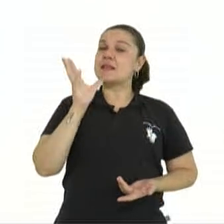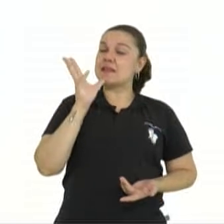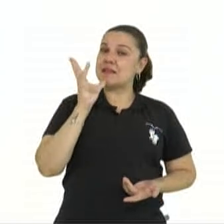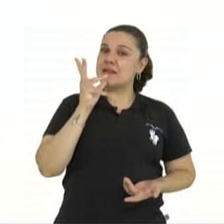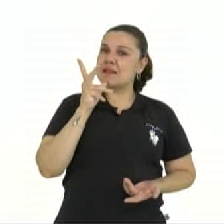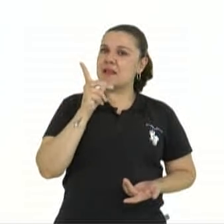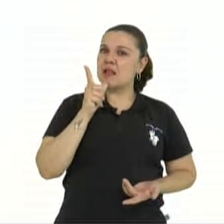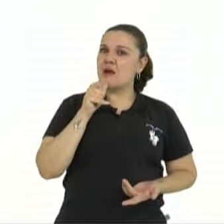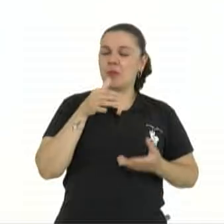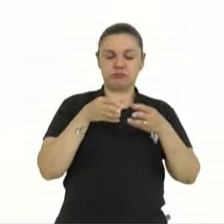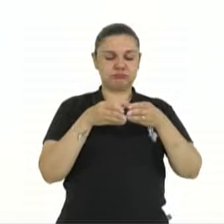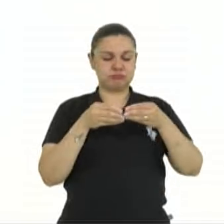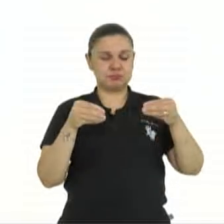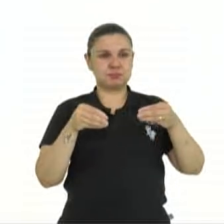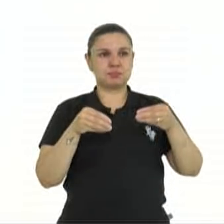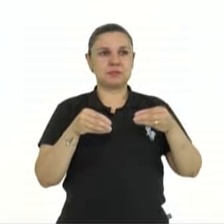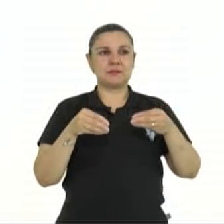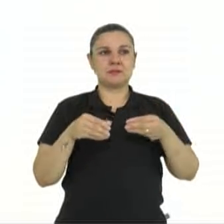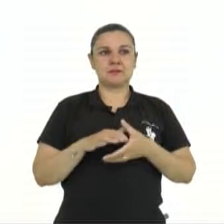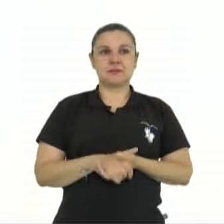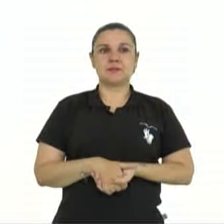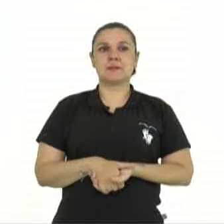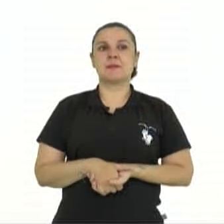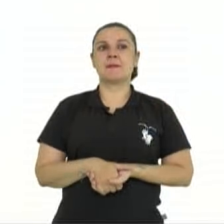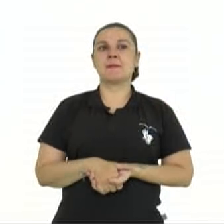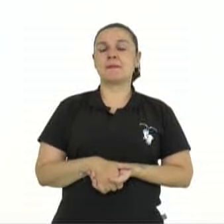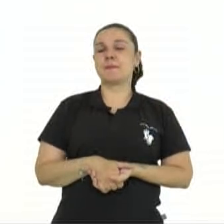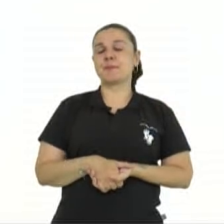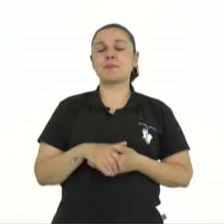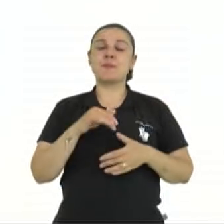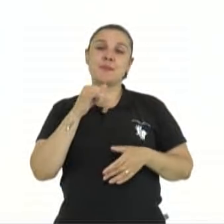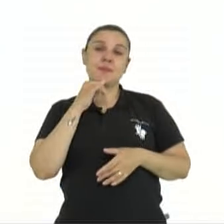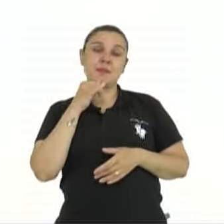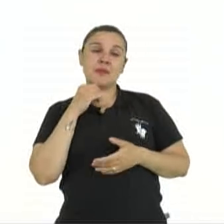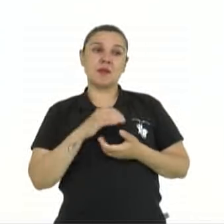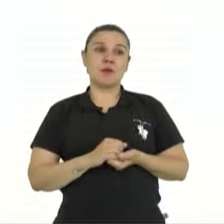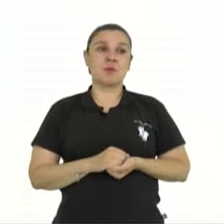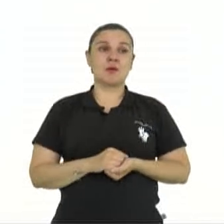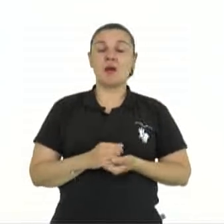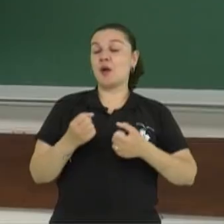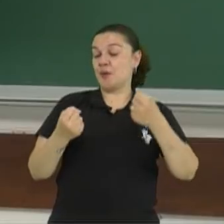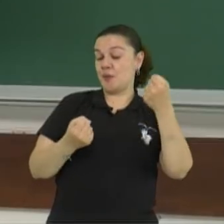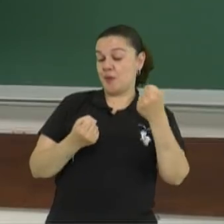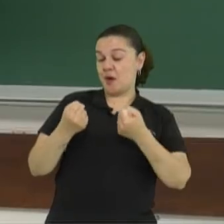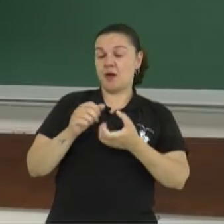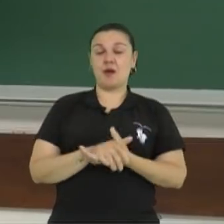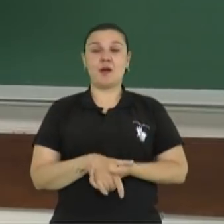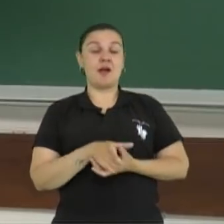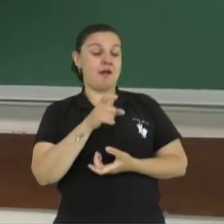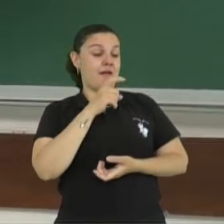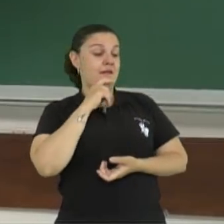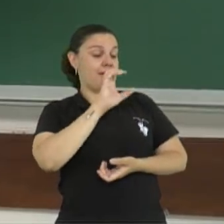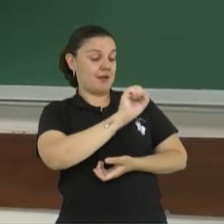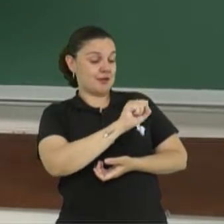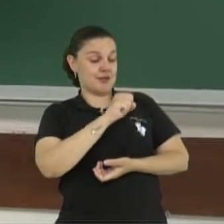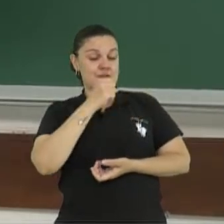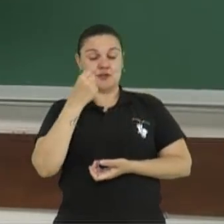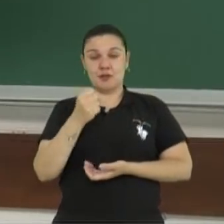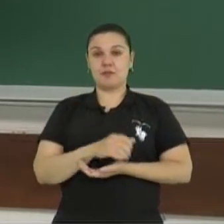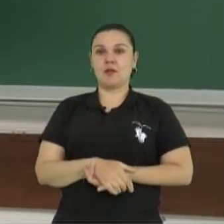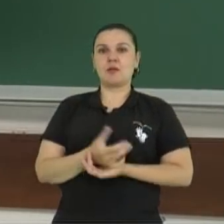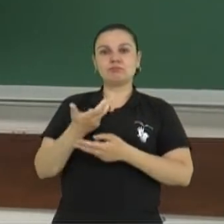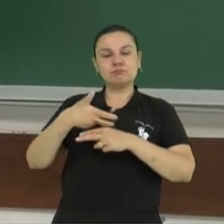aqueles que vai ter uma durabilidade, tá? Então, por exemplo, o carro, a geladeira,